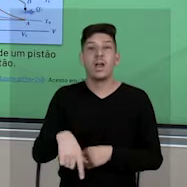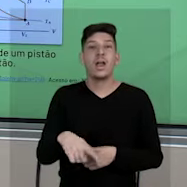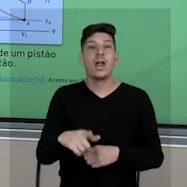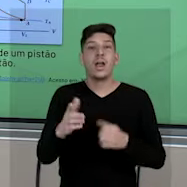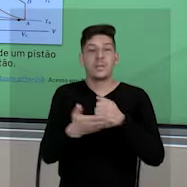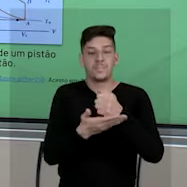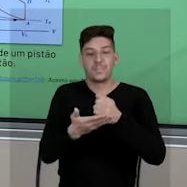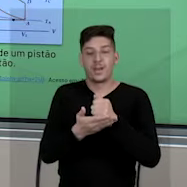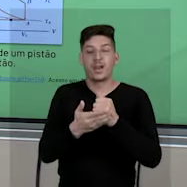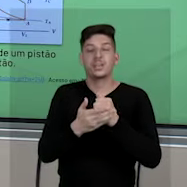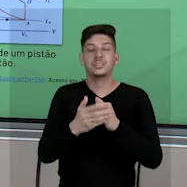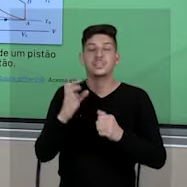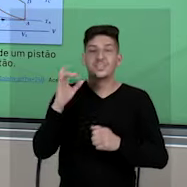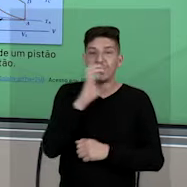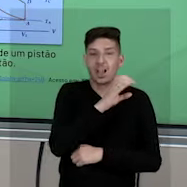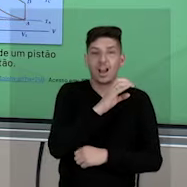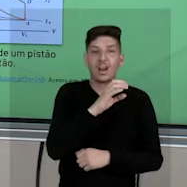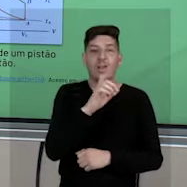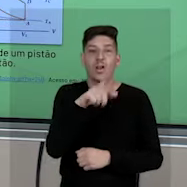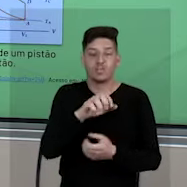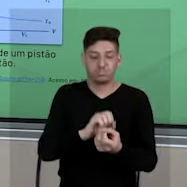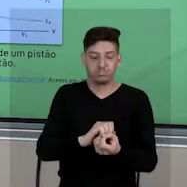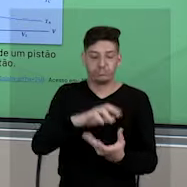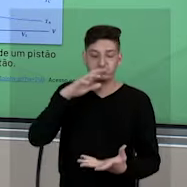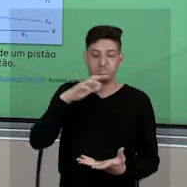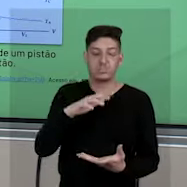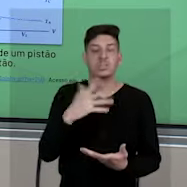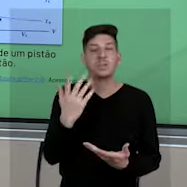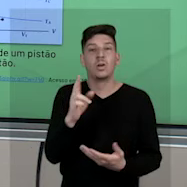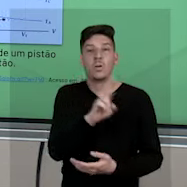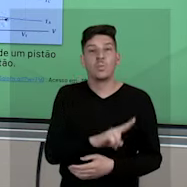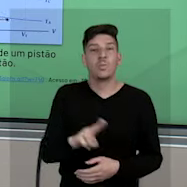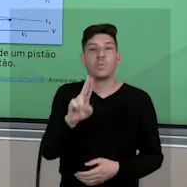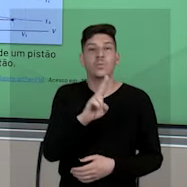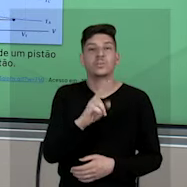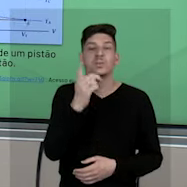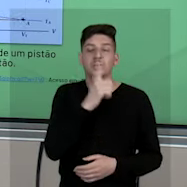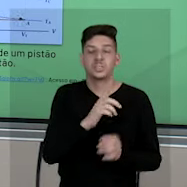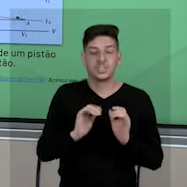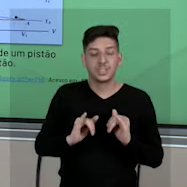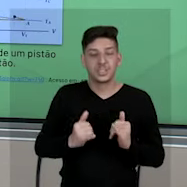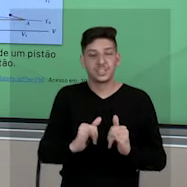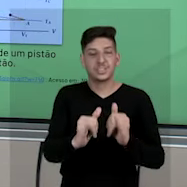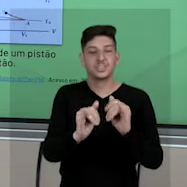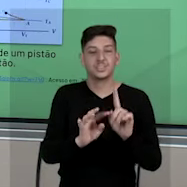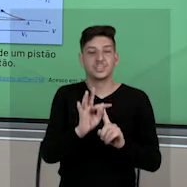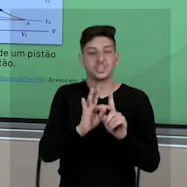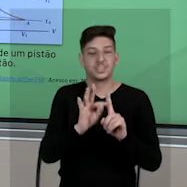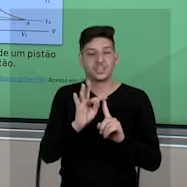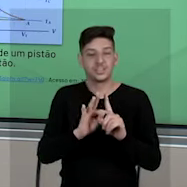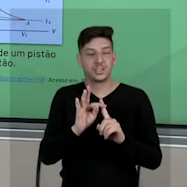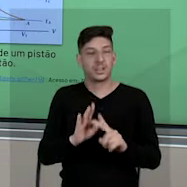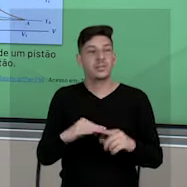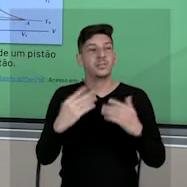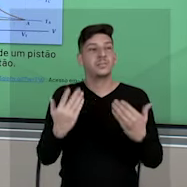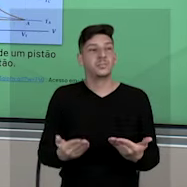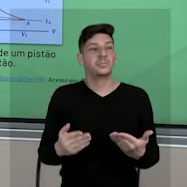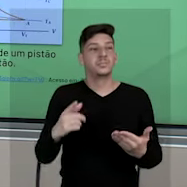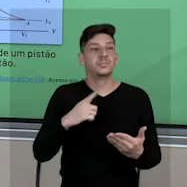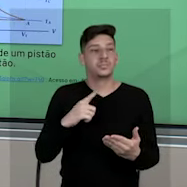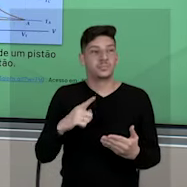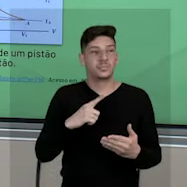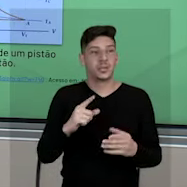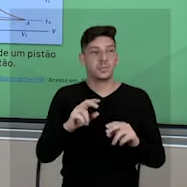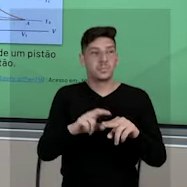combustão, né? Ela vai ser o combustível que vai ser utilizado para gerar energia térmica. Então, ela vai entrar aqui no nosso sistema por uma